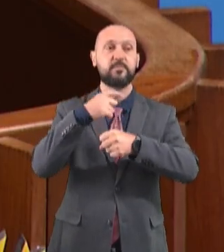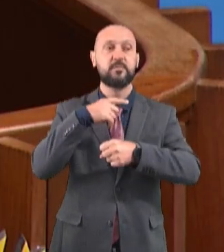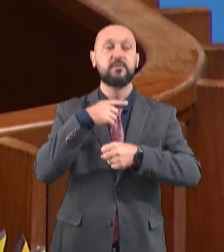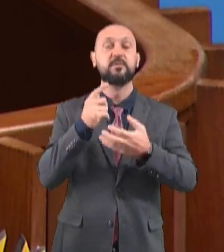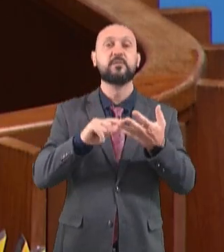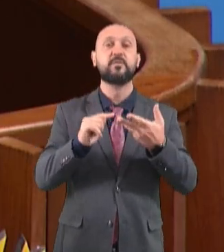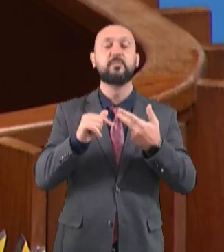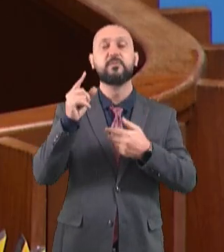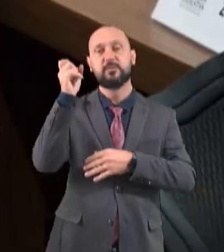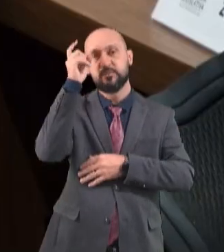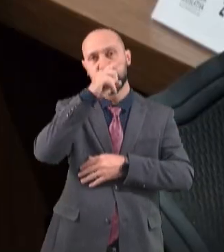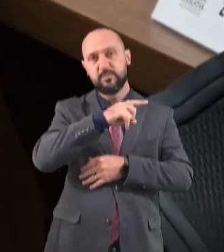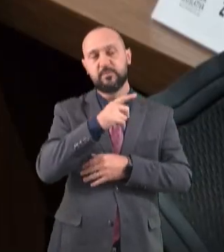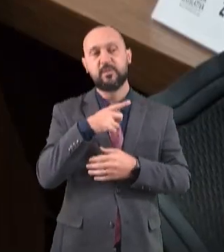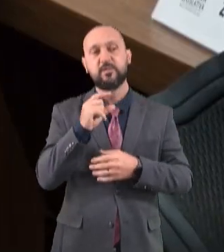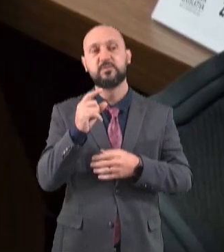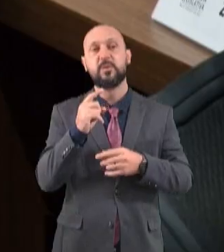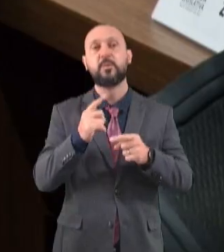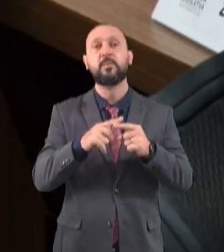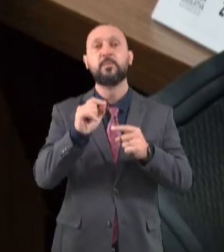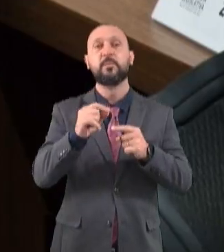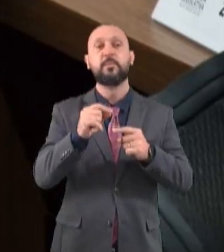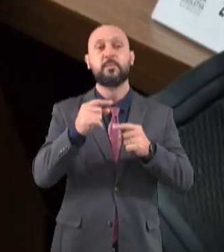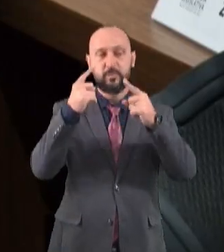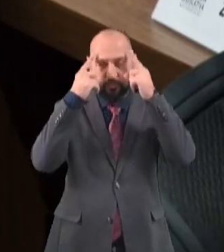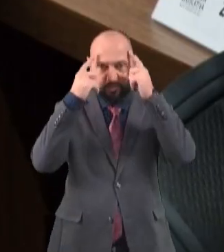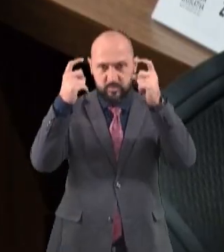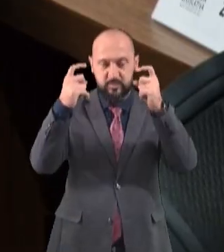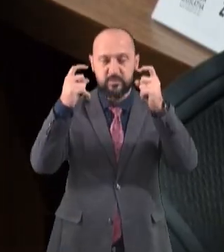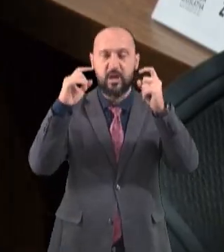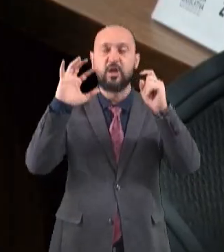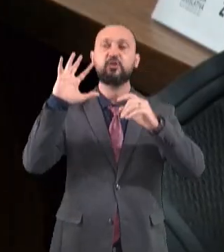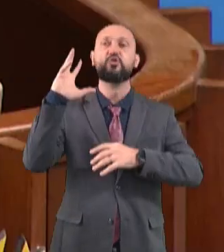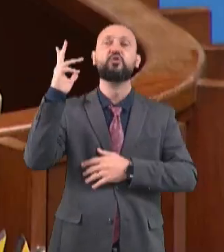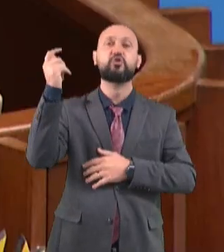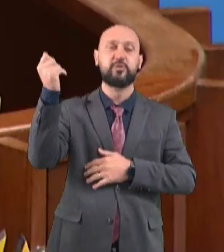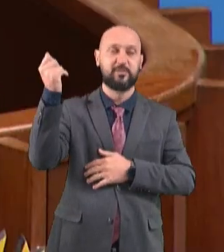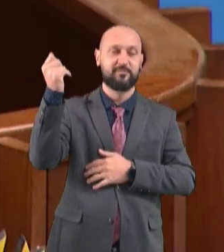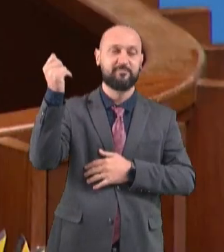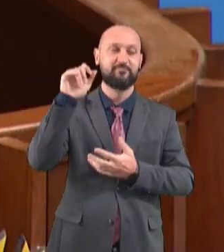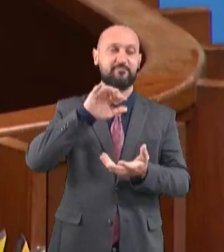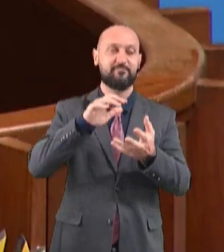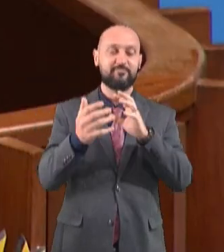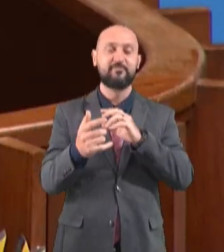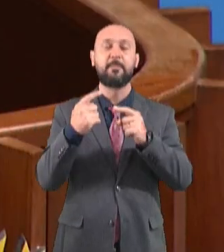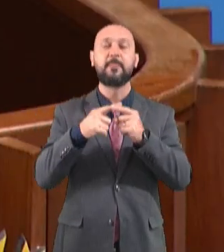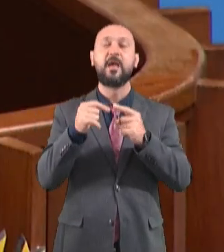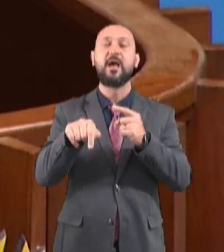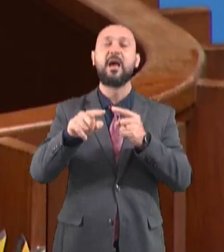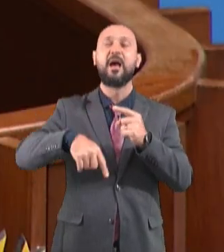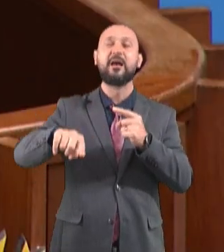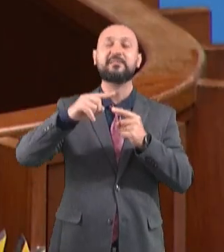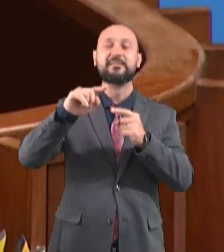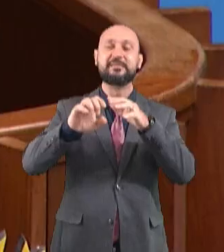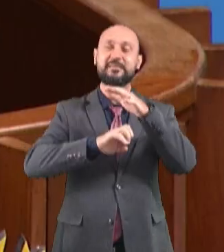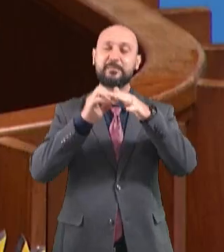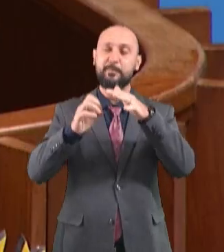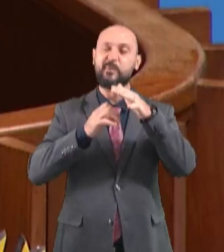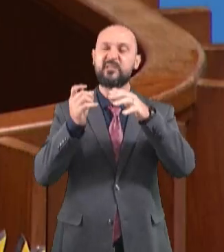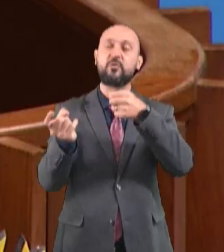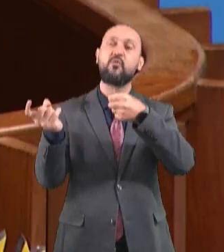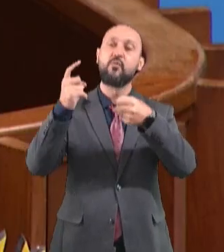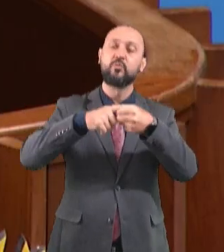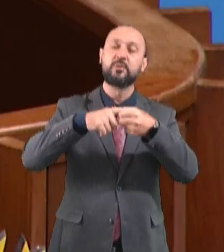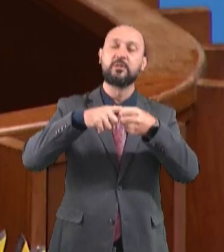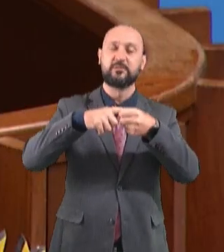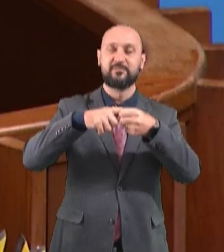tiveram muita dificuldade por conta do estresse climático. E a quantidade de empresas que está em recuperação judicial